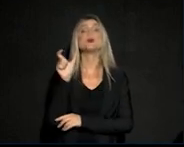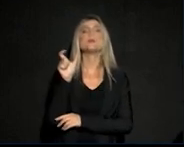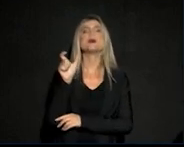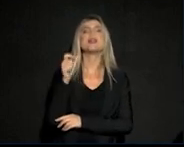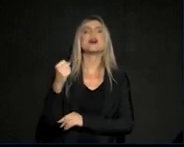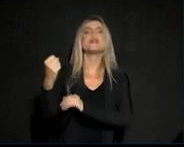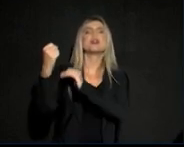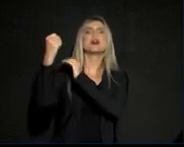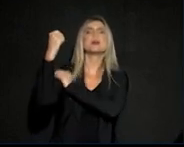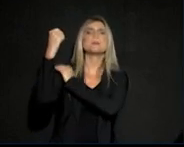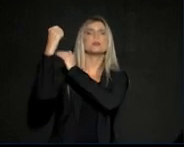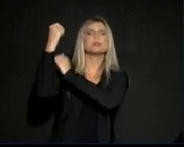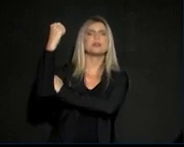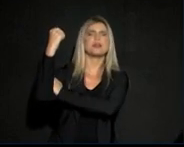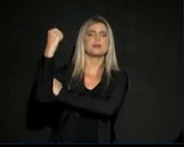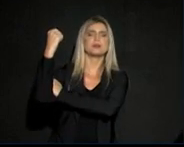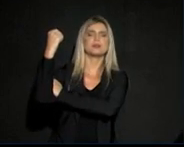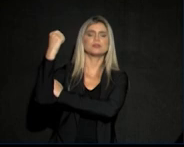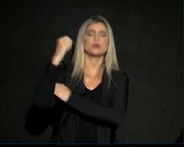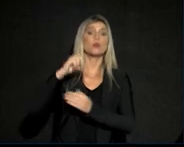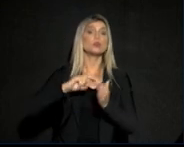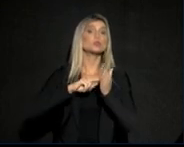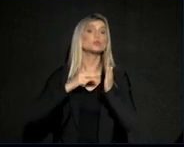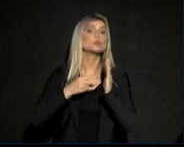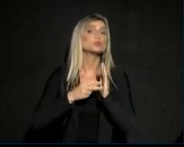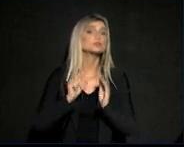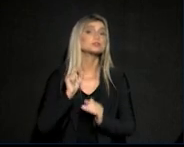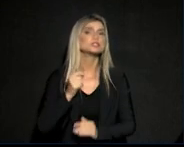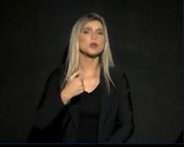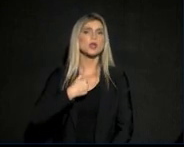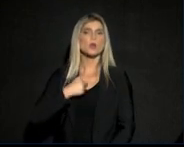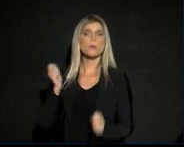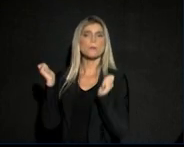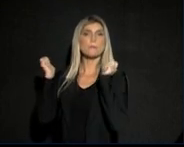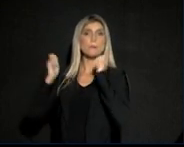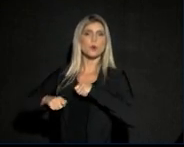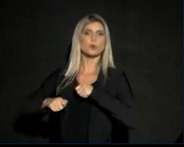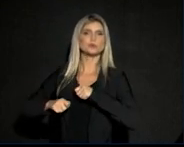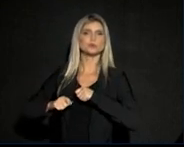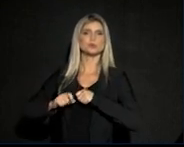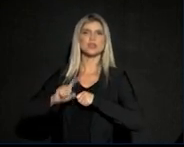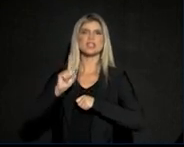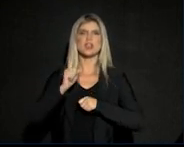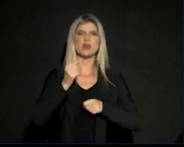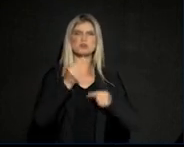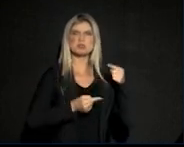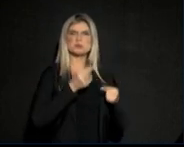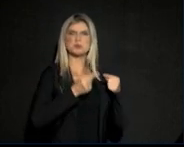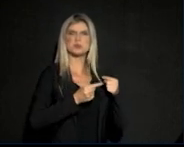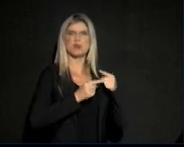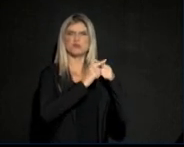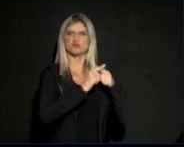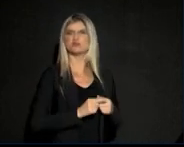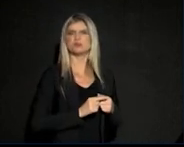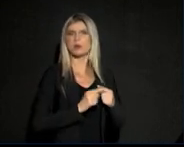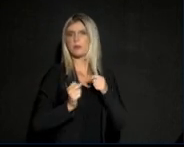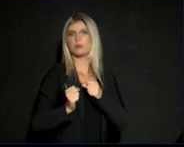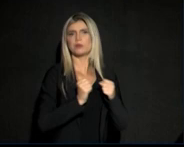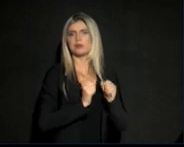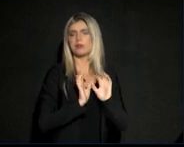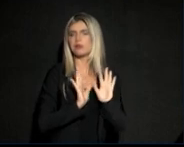palavra empoderamento quando ela tá no sentido do eu posso e não da disputa de poder tá o dito